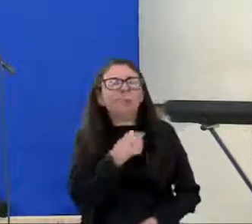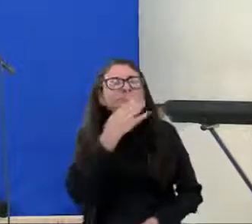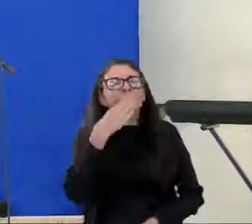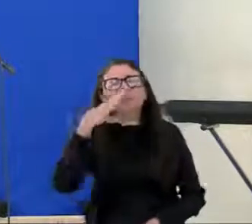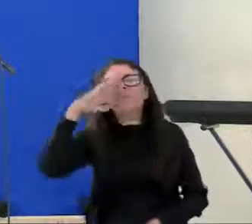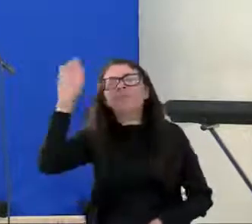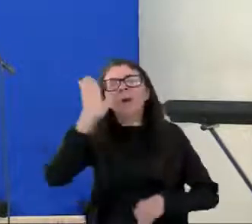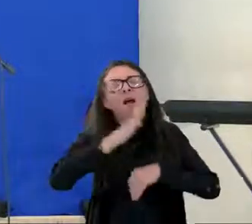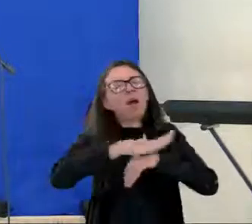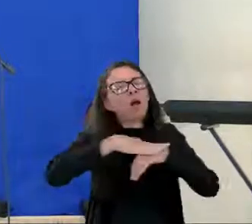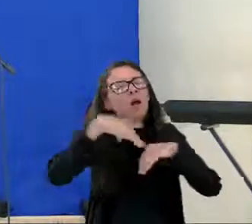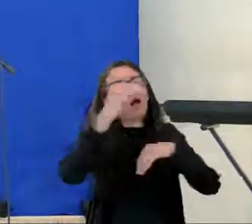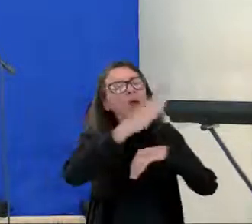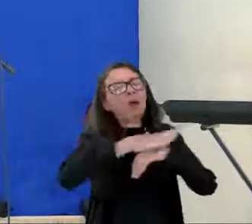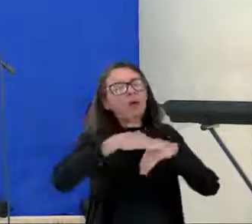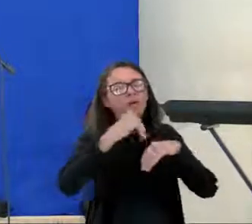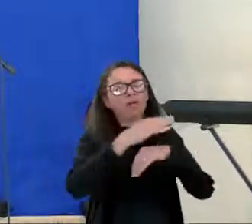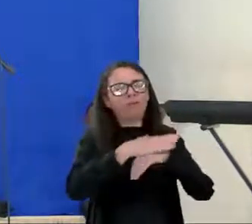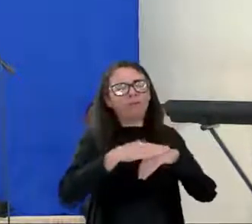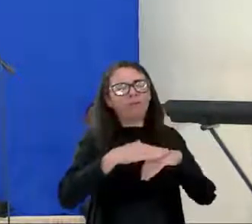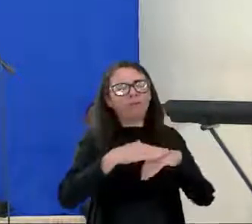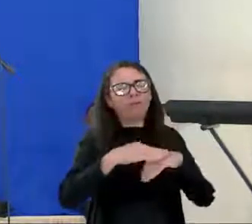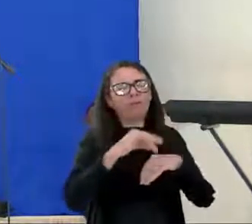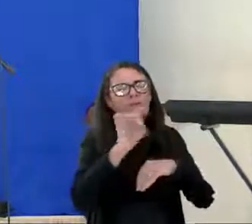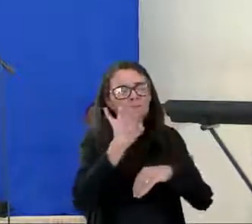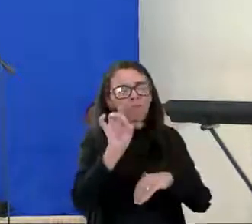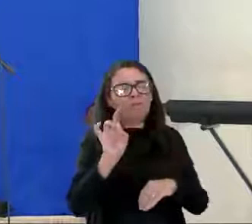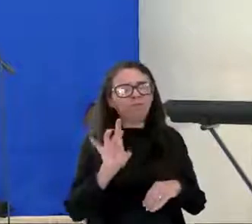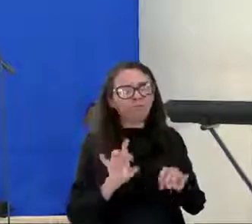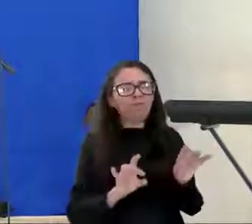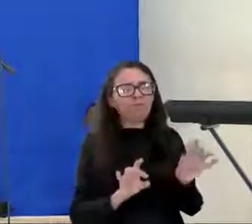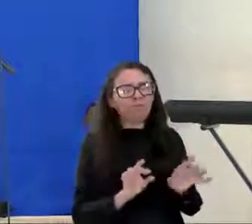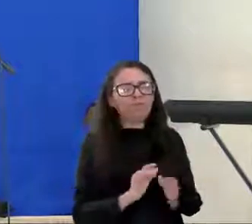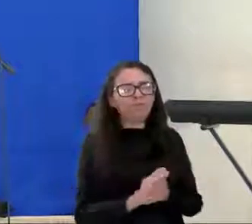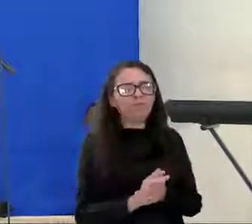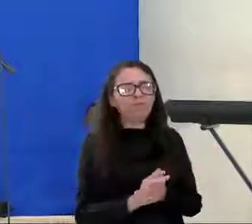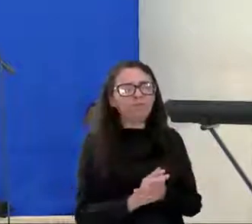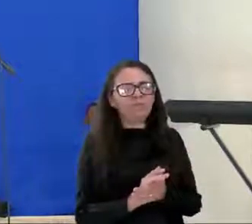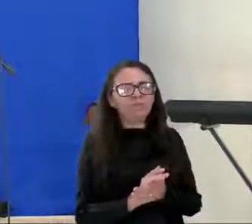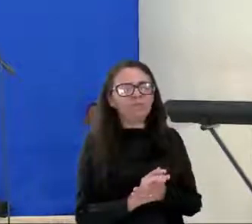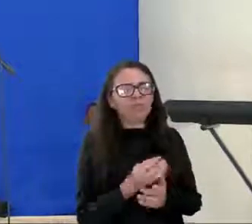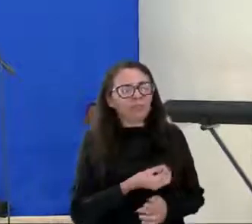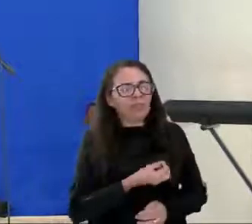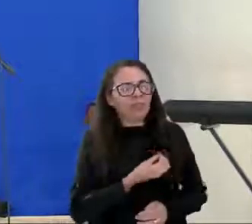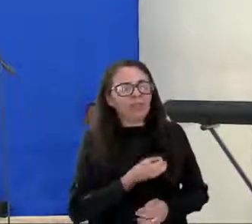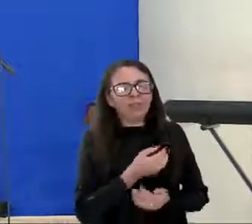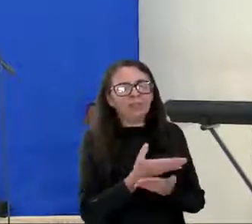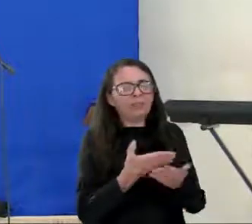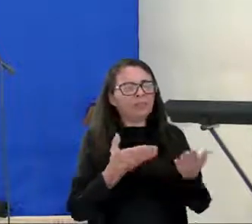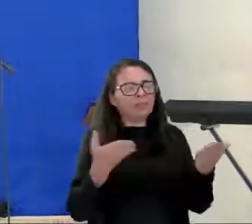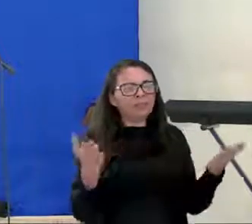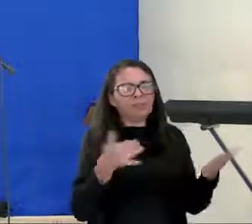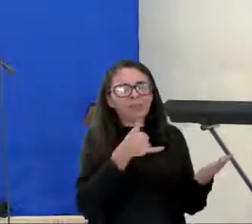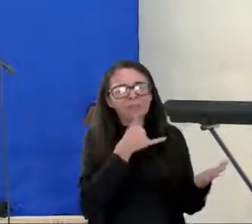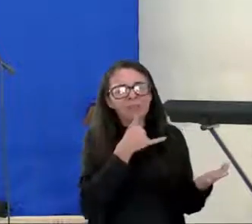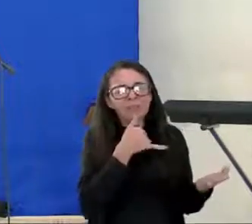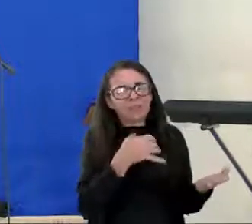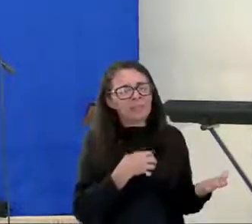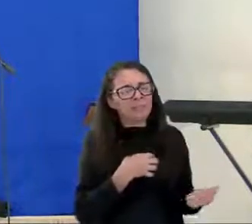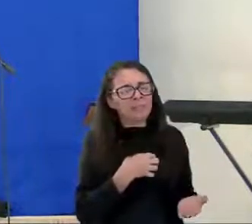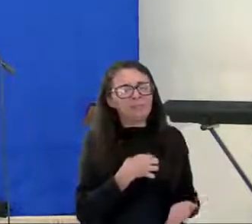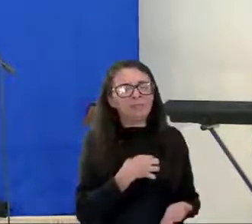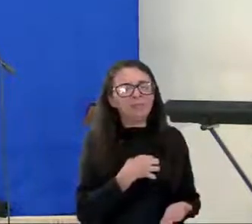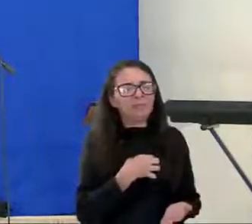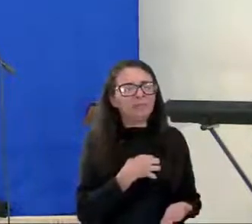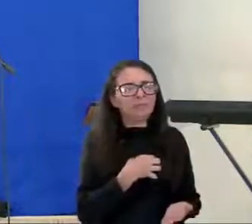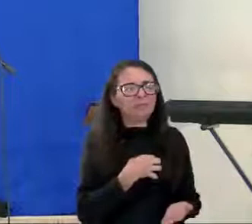Senhor pode agir e transformar e consolar essas vidas que perderam seus entes queridos. Amado